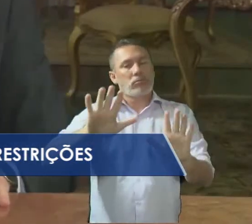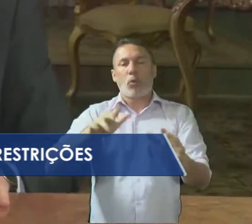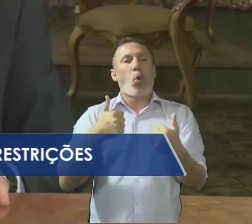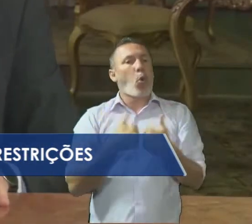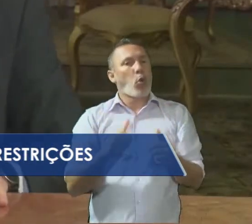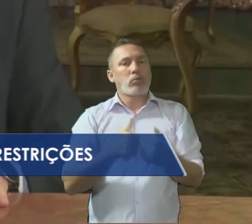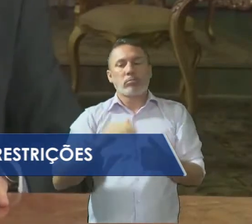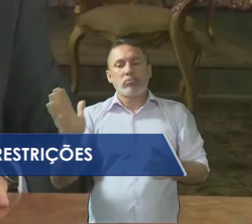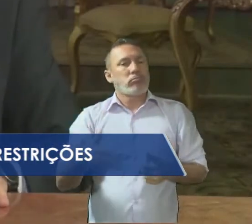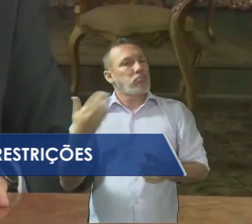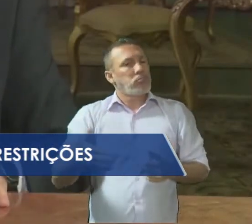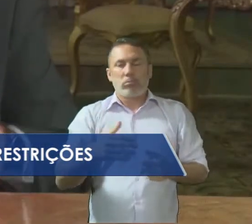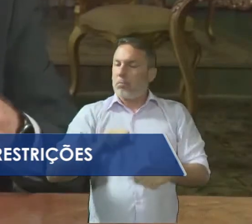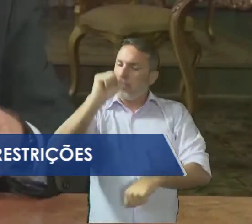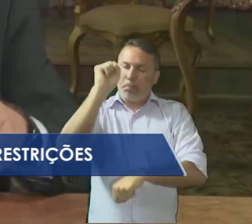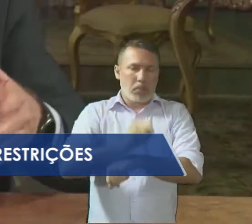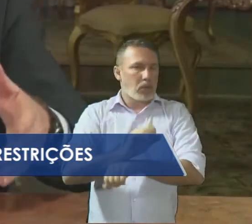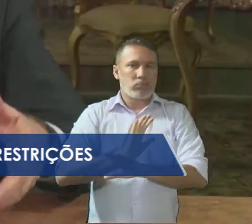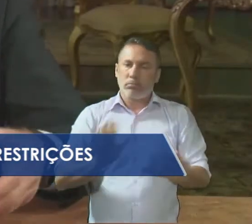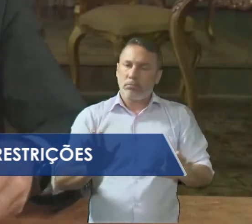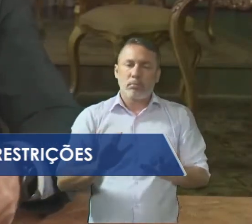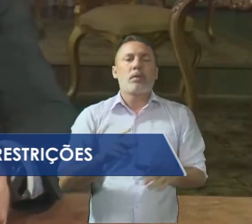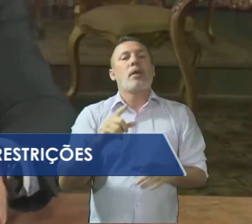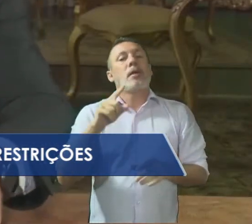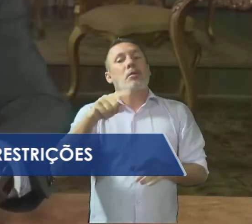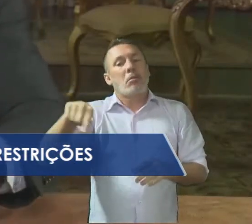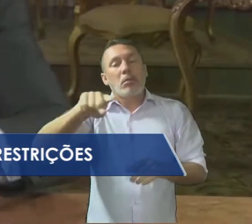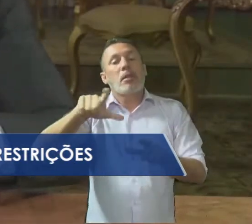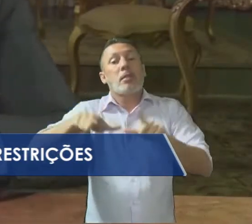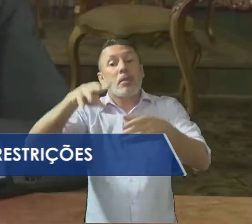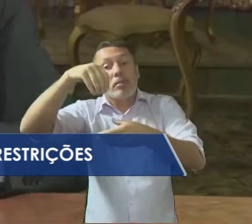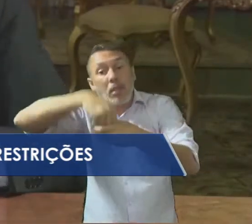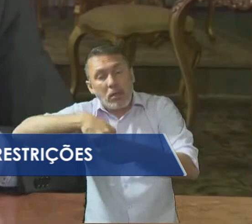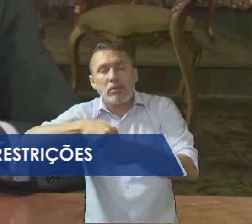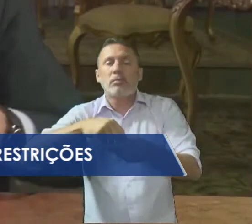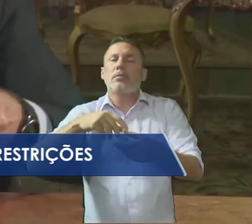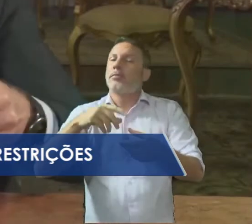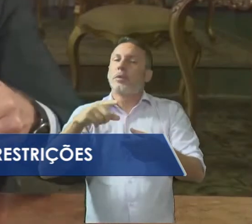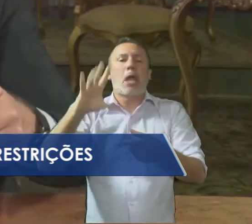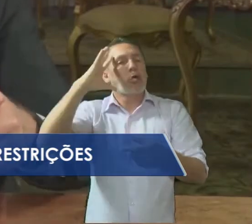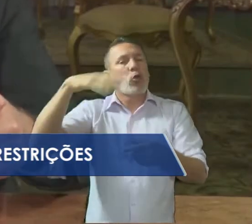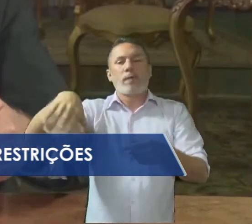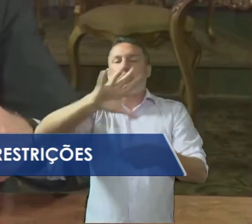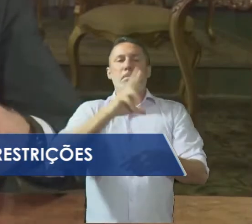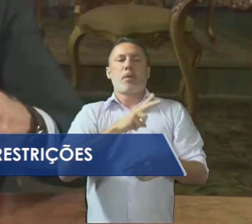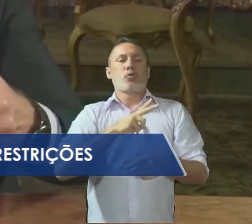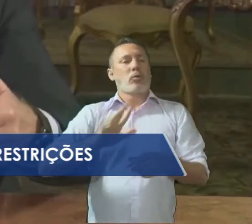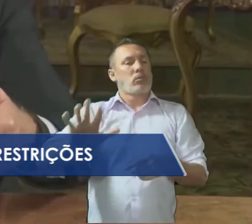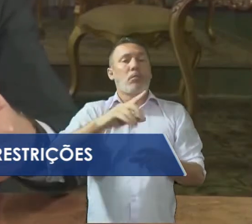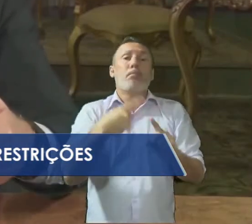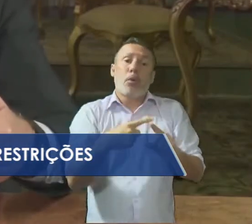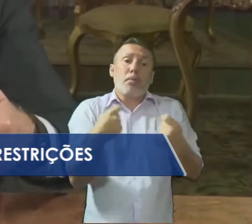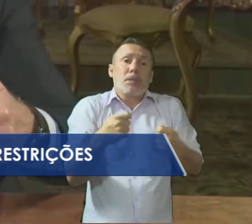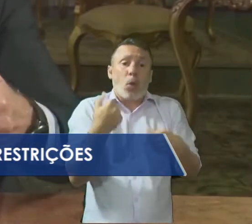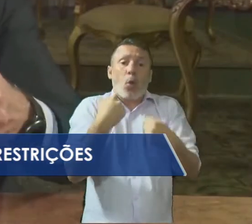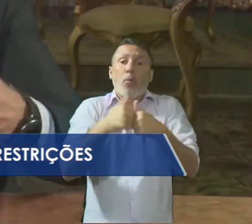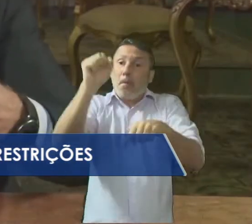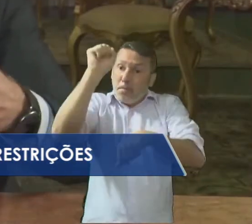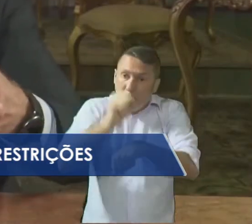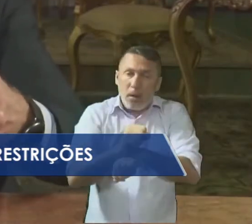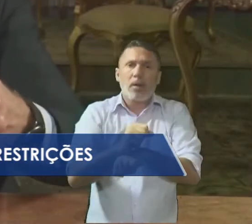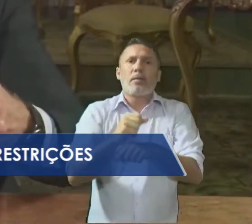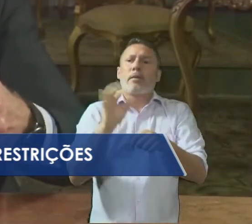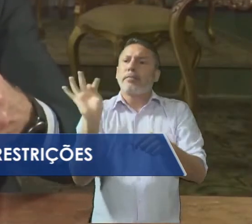transportar os seus servidores funcionários para que a gente possa reduzir a aglomeração